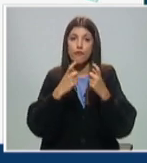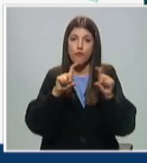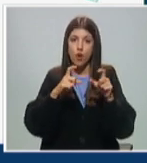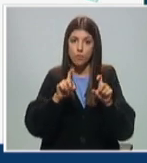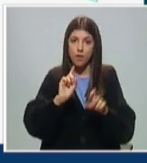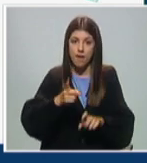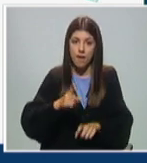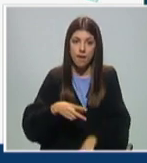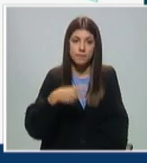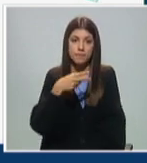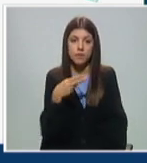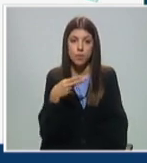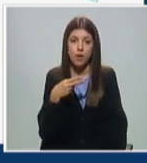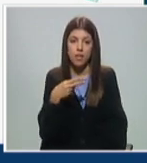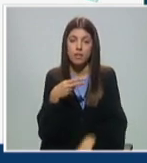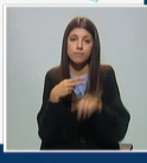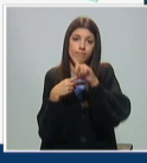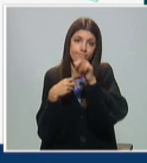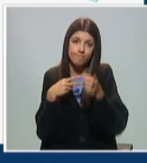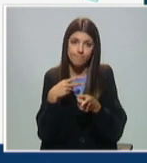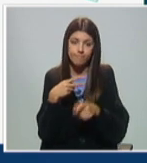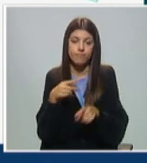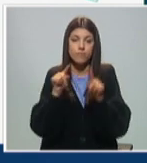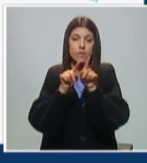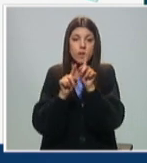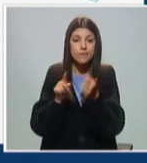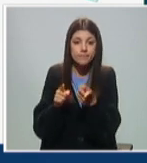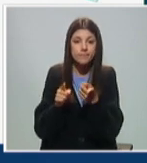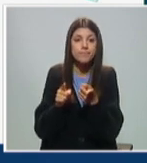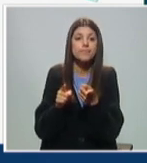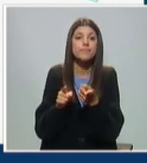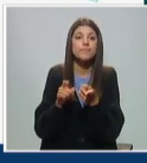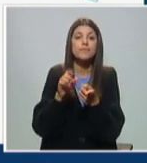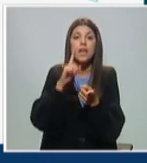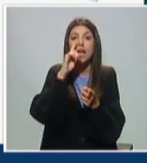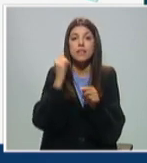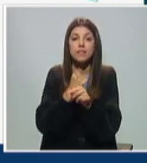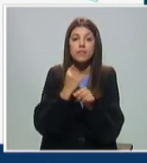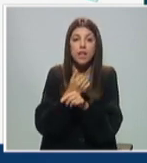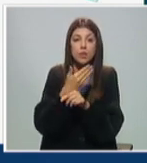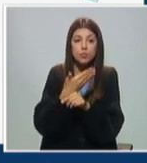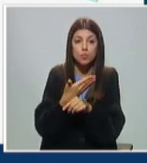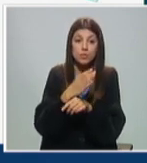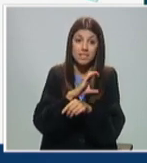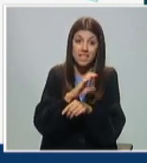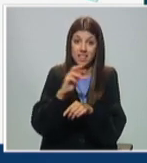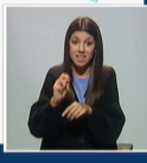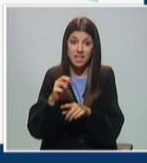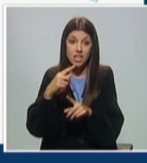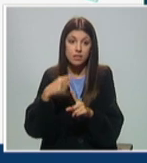introduzir. Vamos abrir parênteses para somar a avaliação da atividade 1, C3,